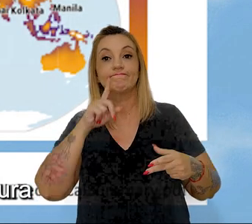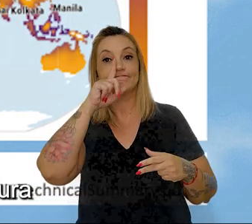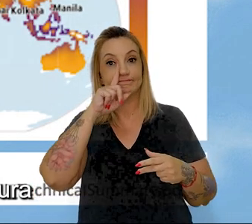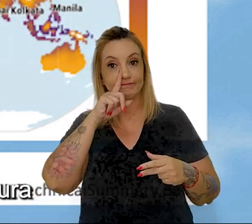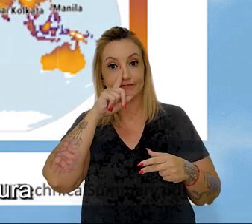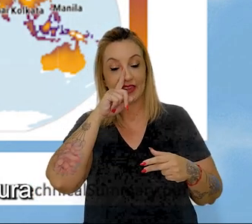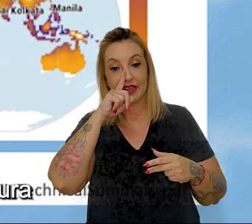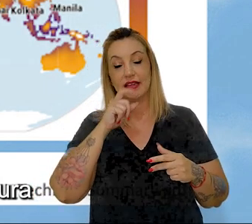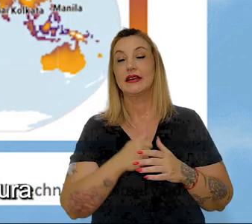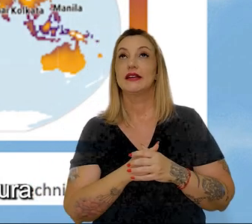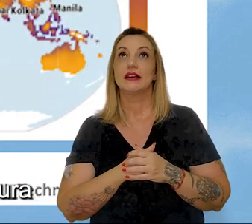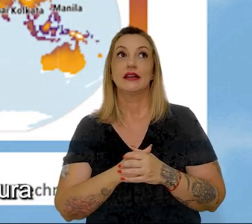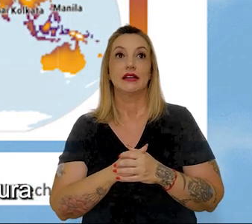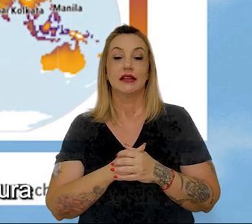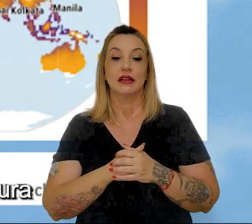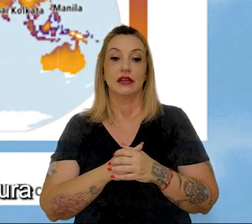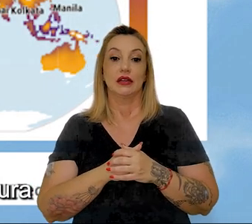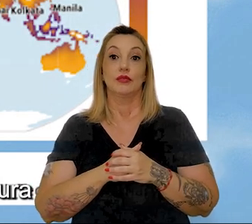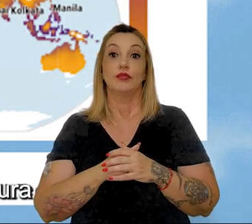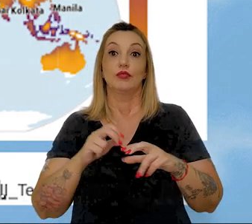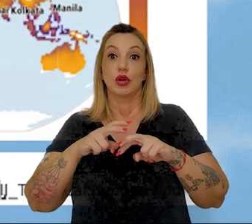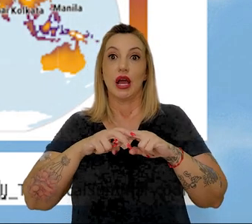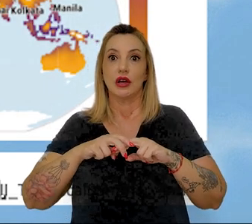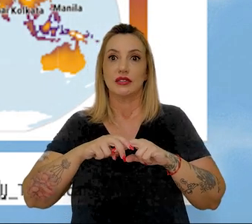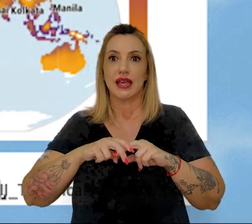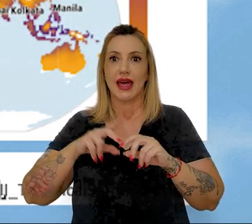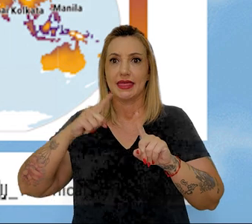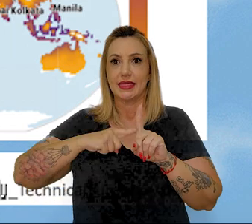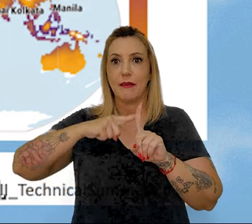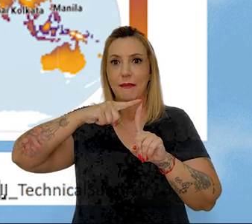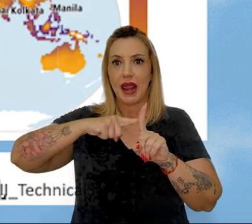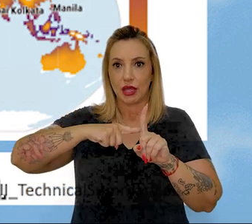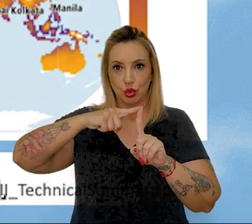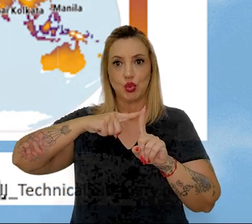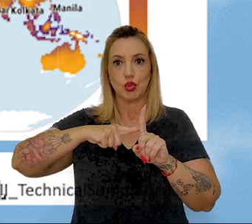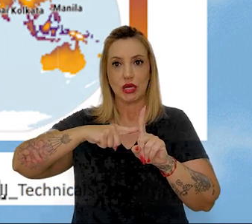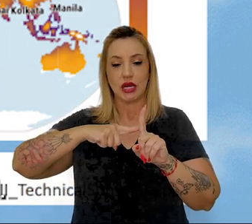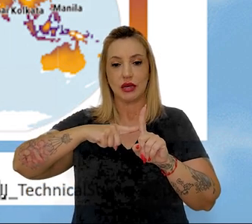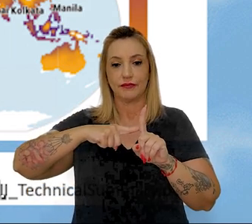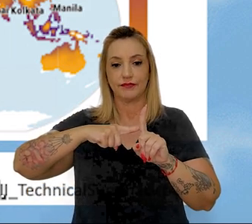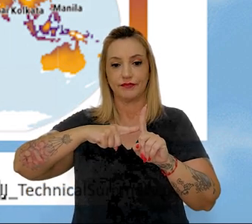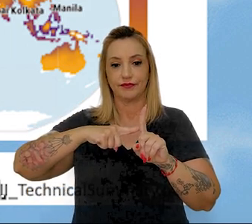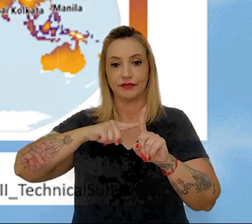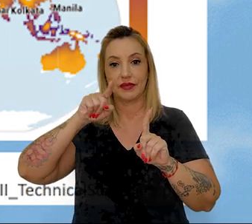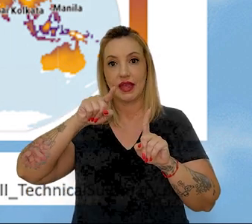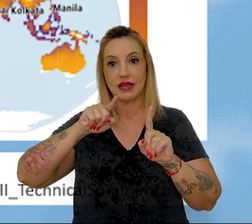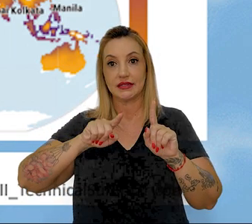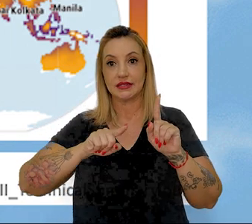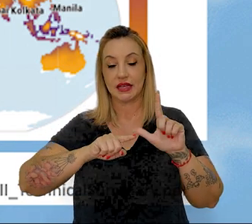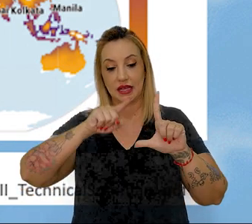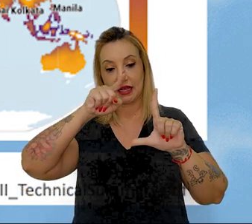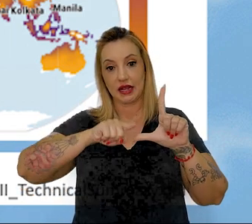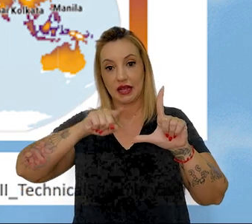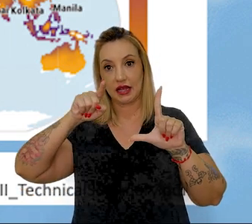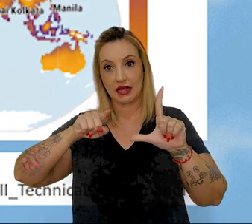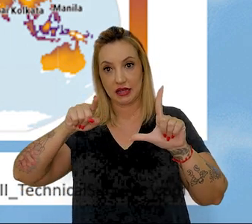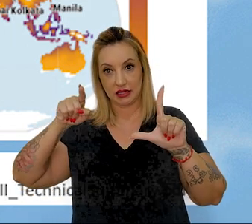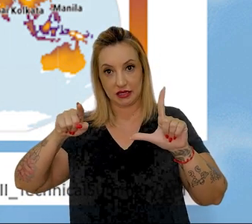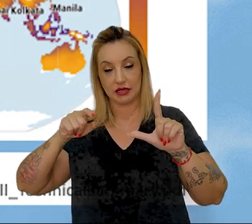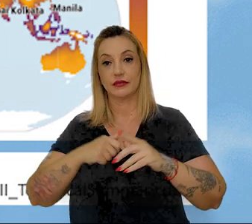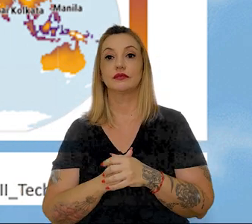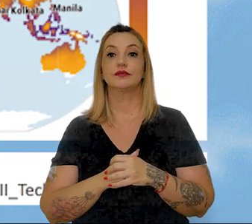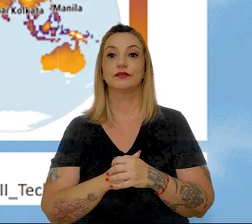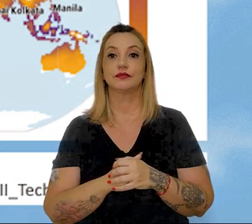por extremas extremos de temperatura e isso esse gráfico que está aqui desculpem novamente